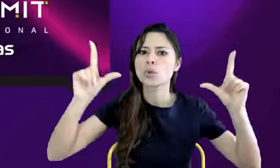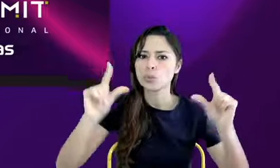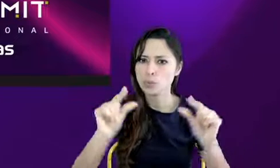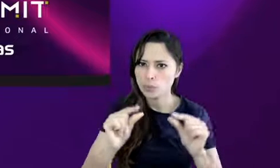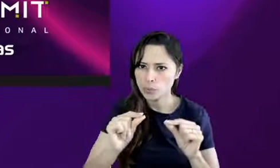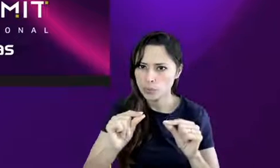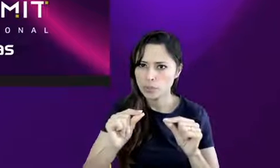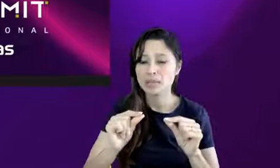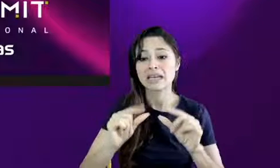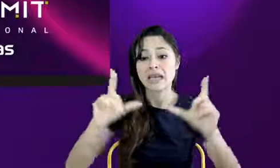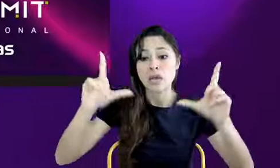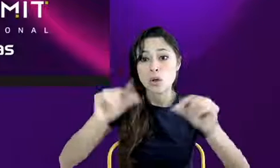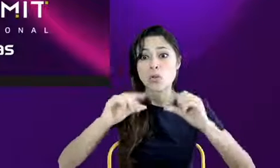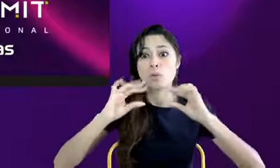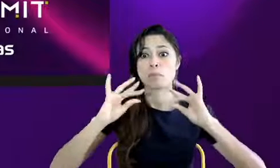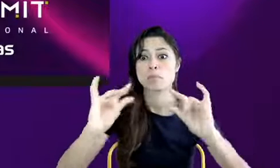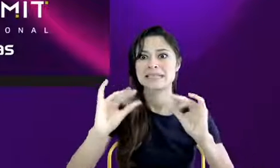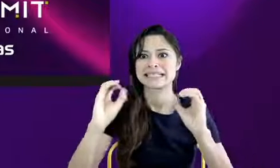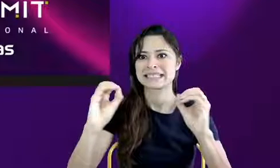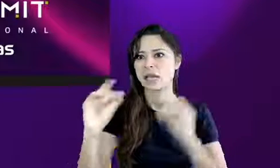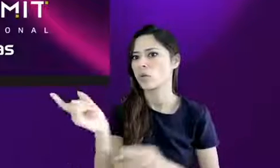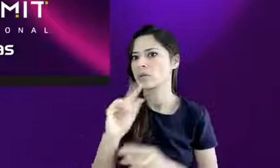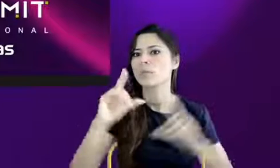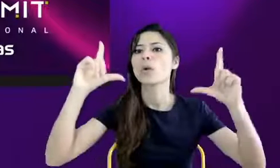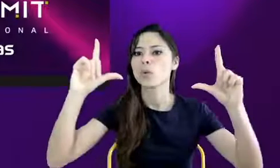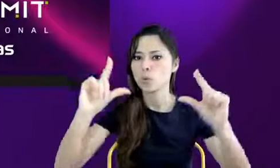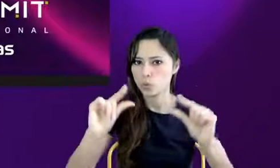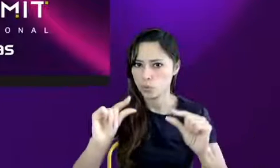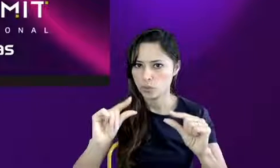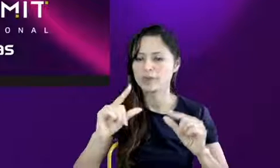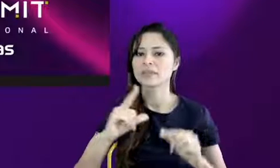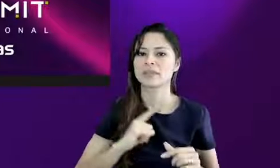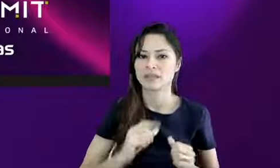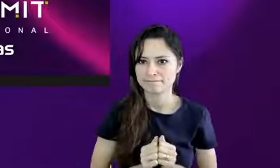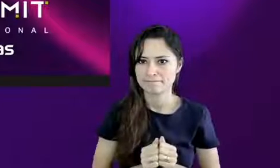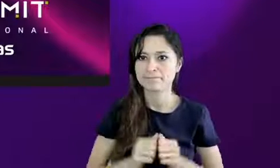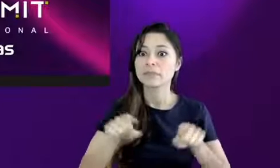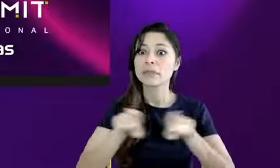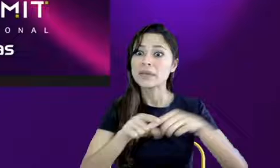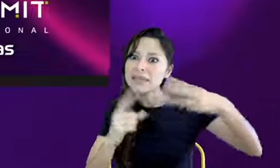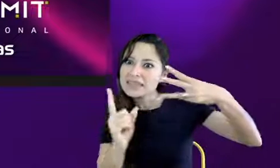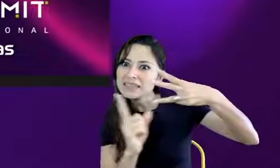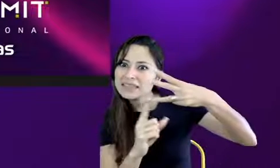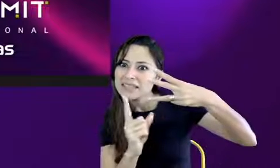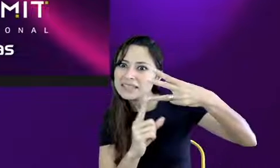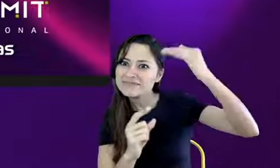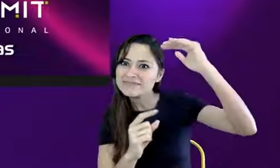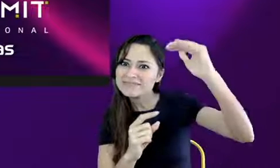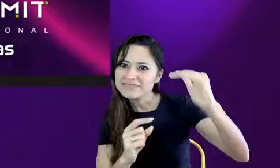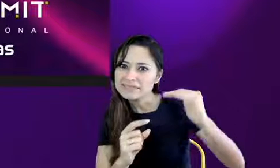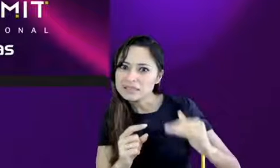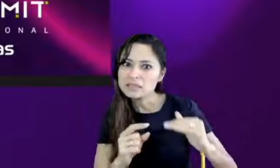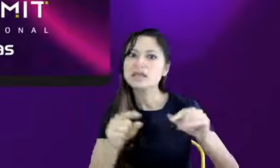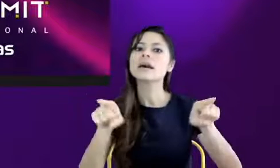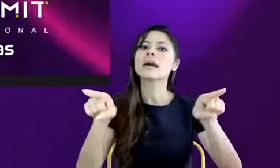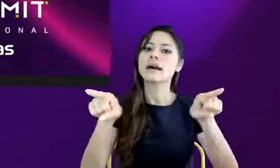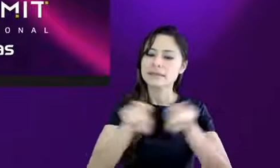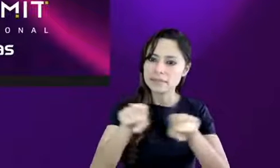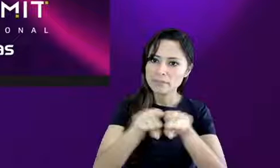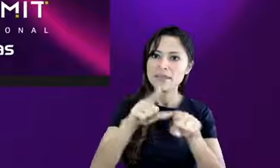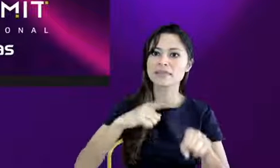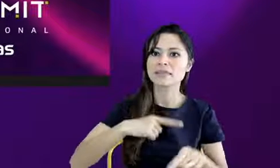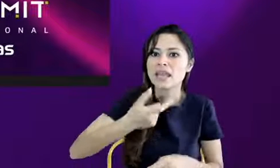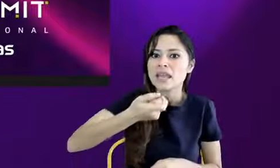O ustekinumab e o tofacitinib, também, por evidência indireta, parecem ter maiores índices de indução de remissão clínica quando comparados